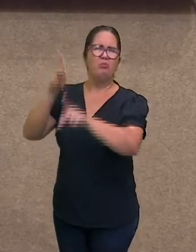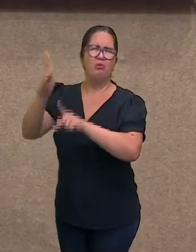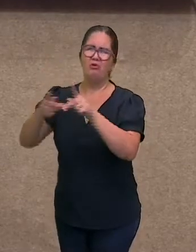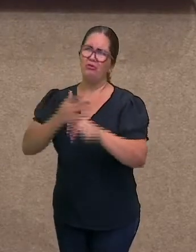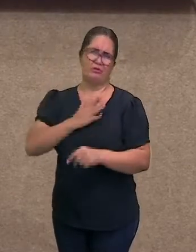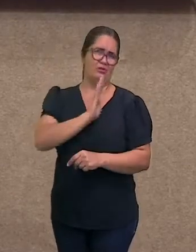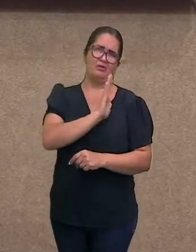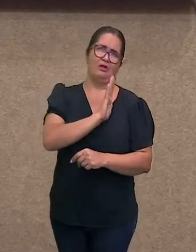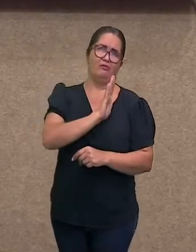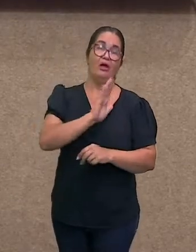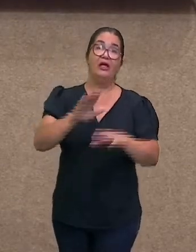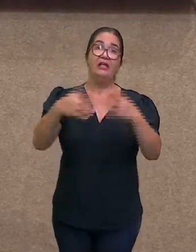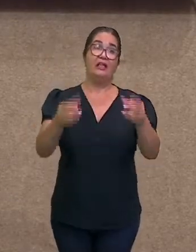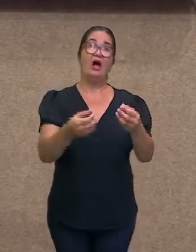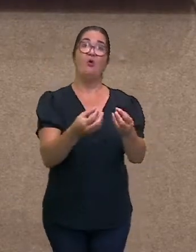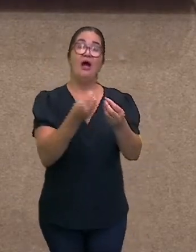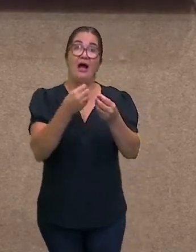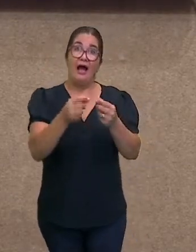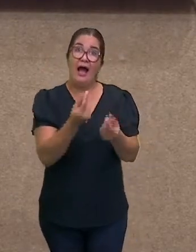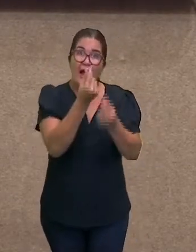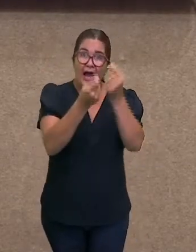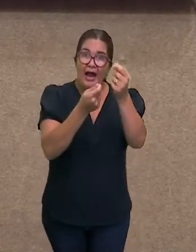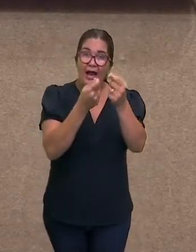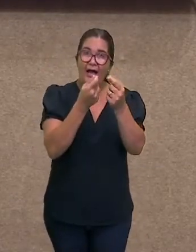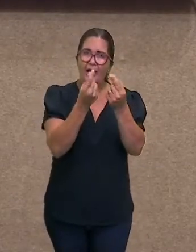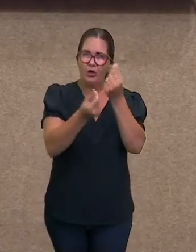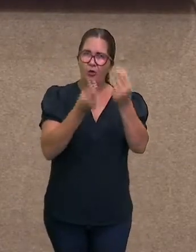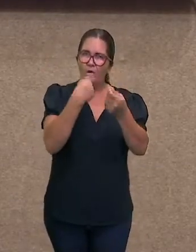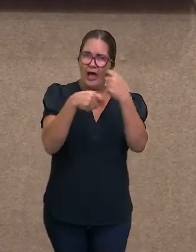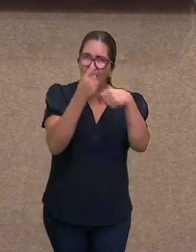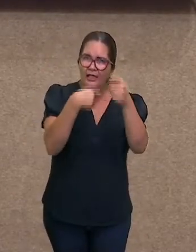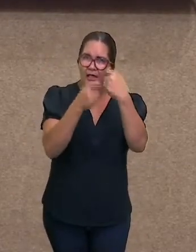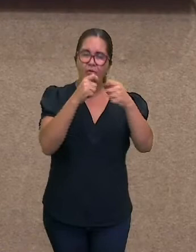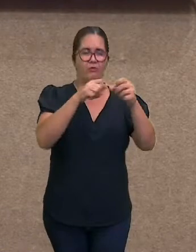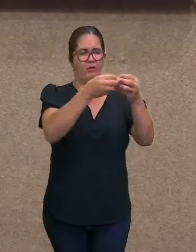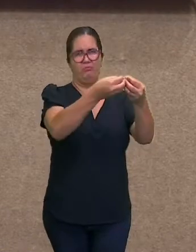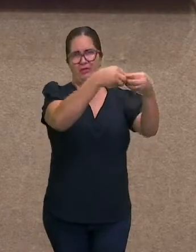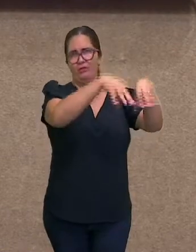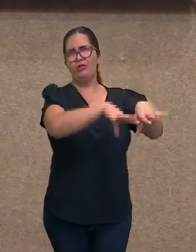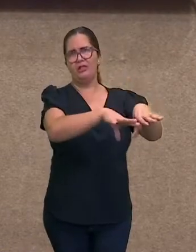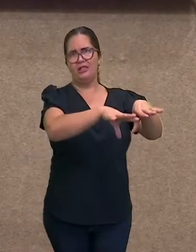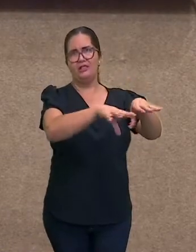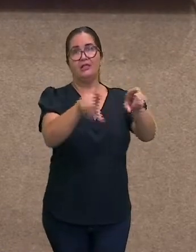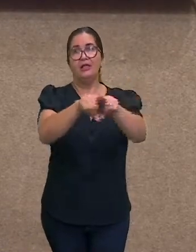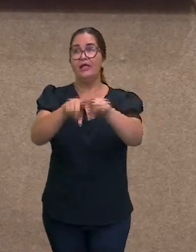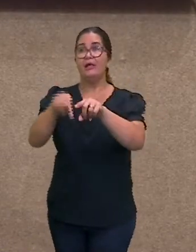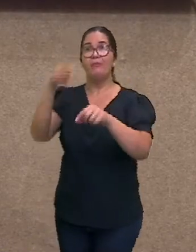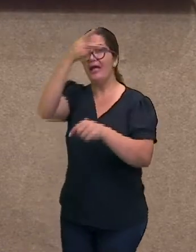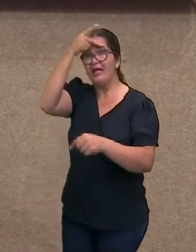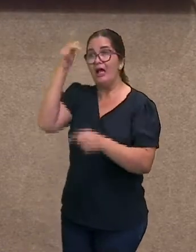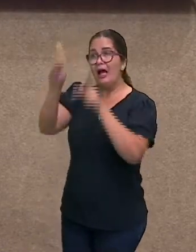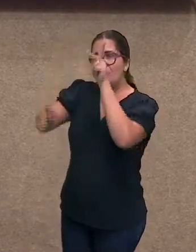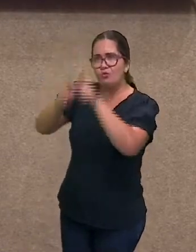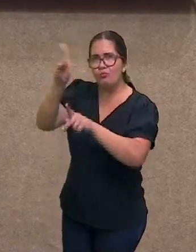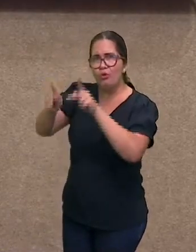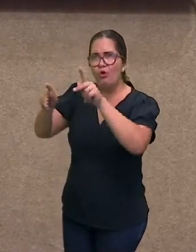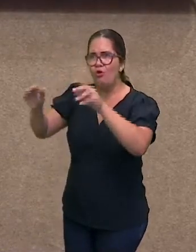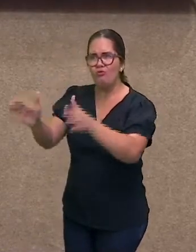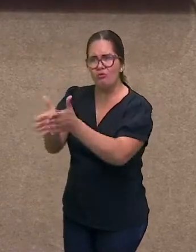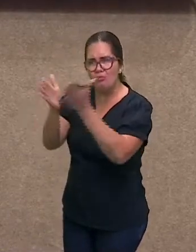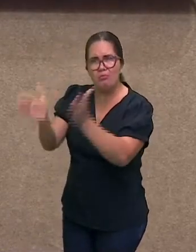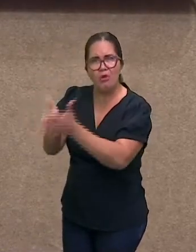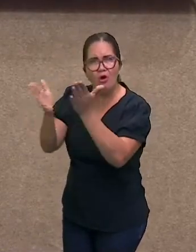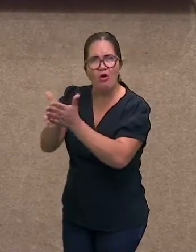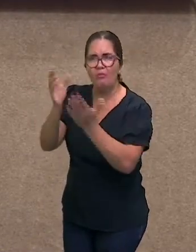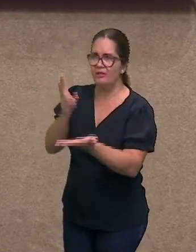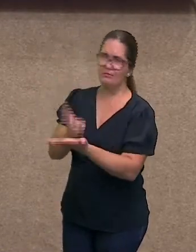baixa produtividade, a baixa produção de alimentos e a fome e as guerras atingiram as regiões